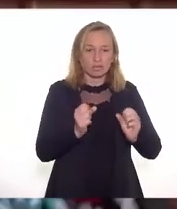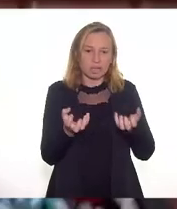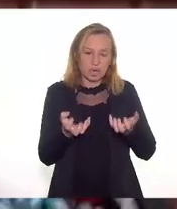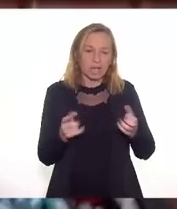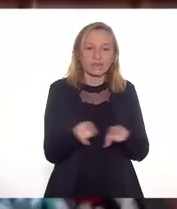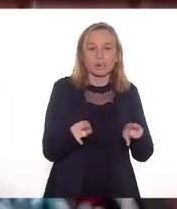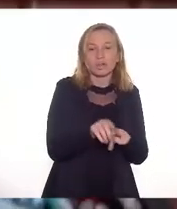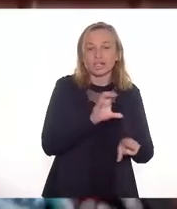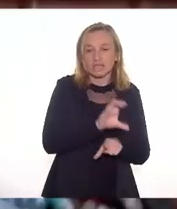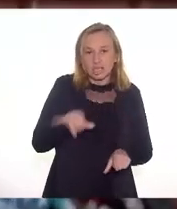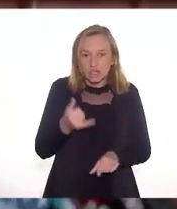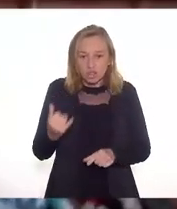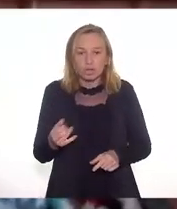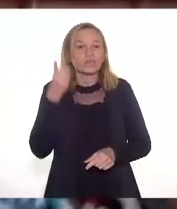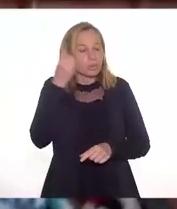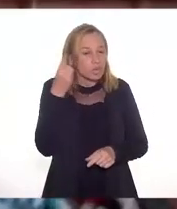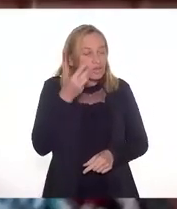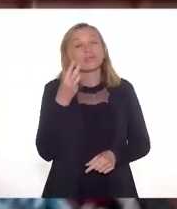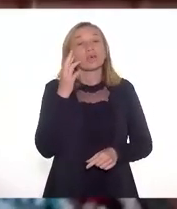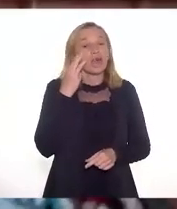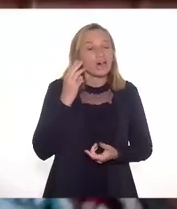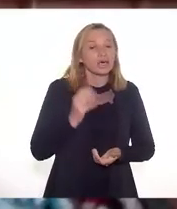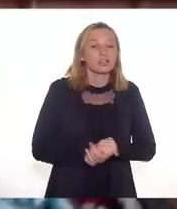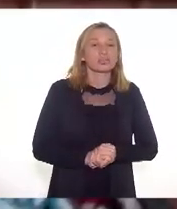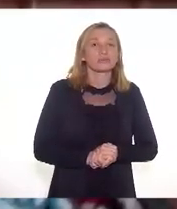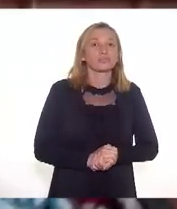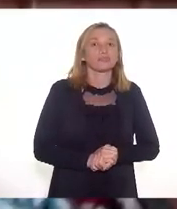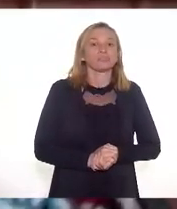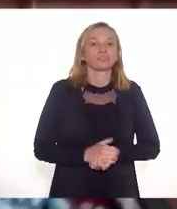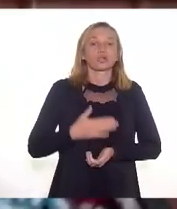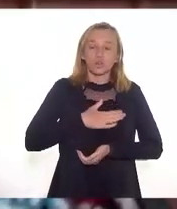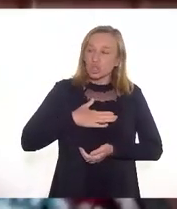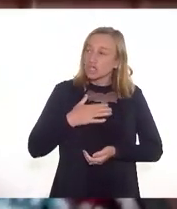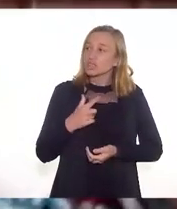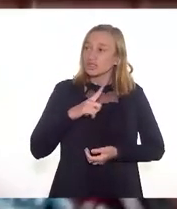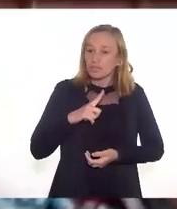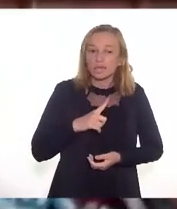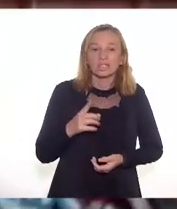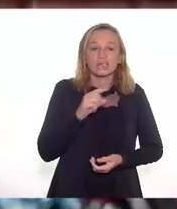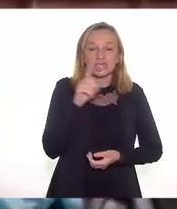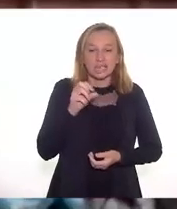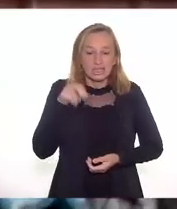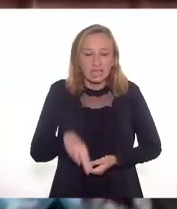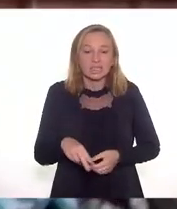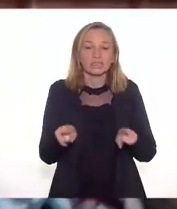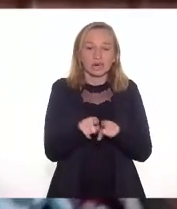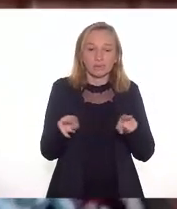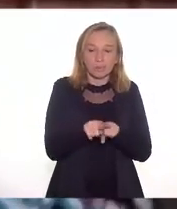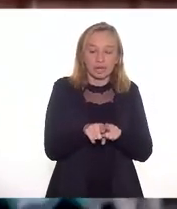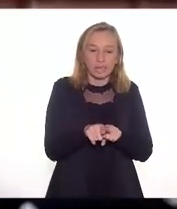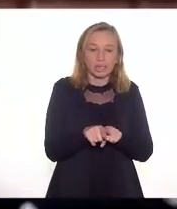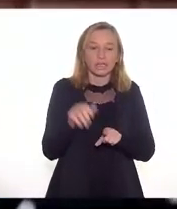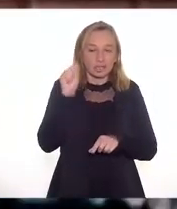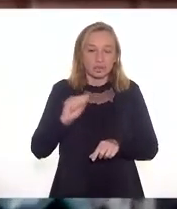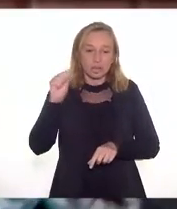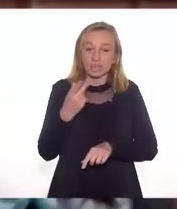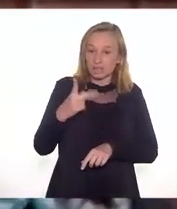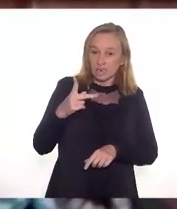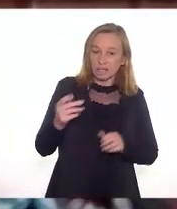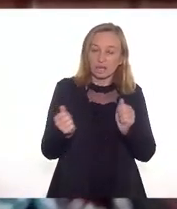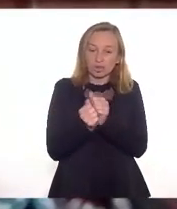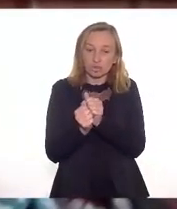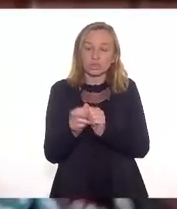CCJ, deputado Valdec, né, gostaria muito que estivesse, a deputada Zeidan, inclusive... A assessoria dela participou